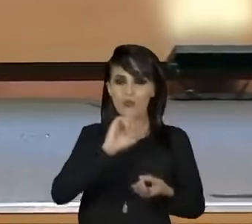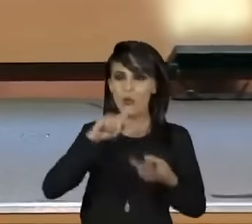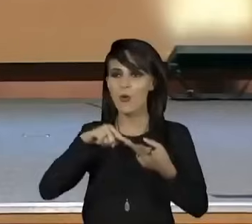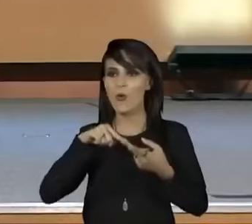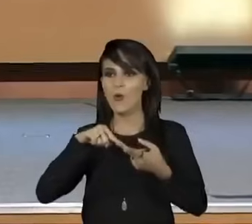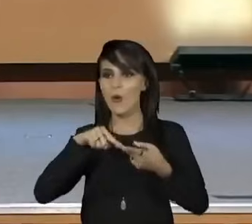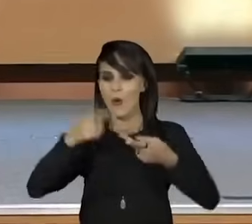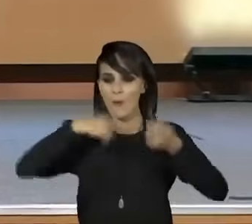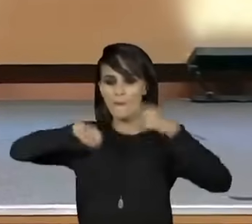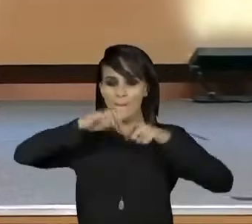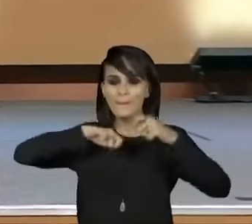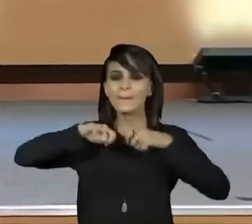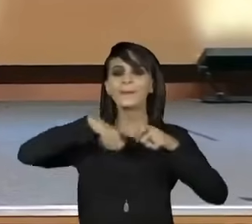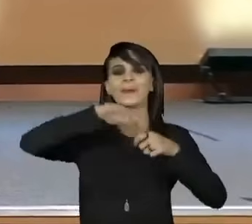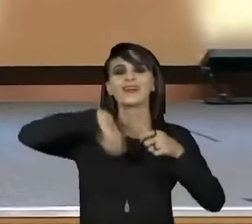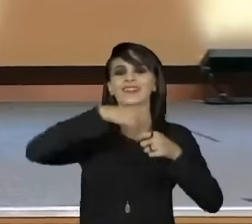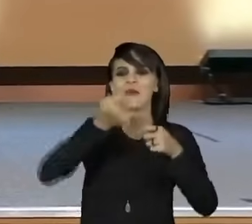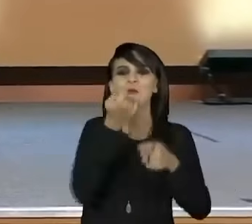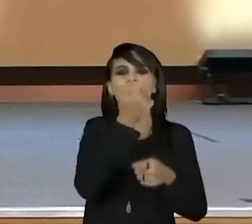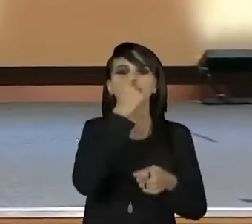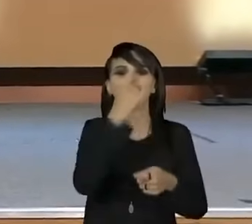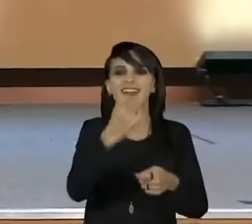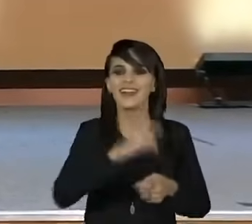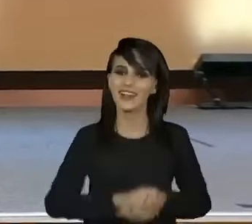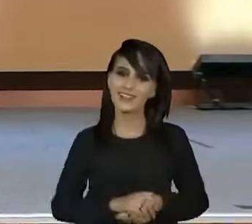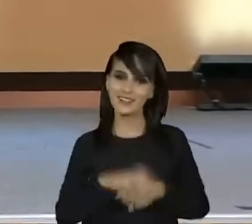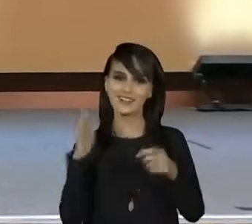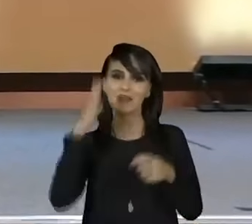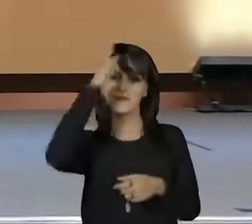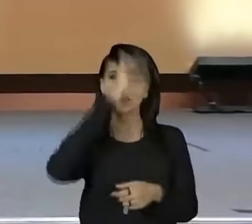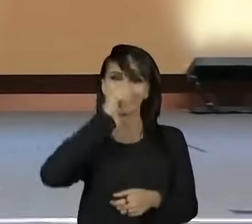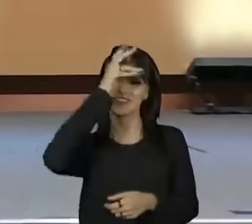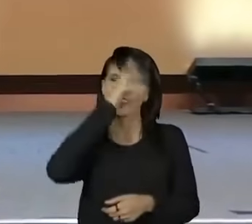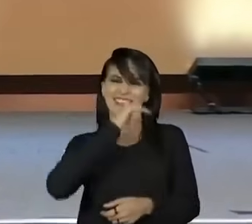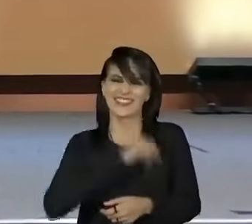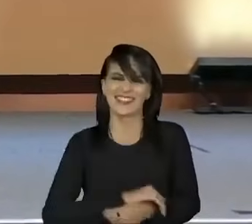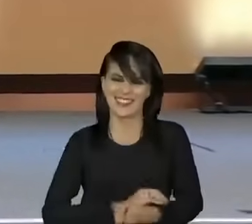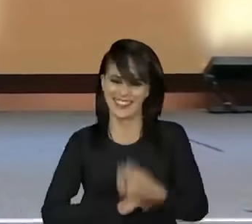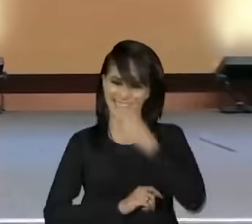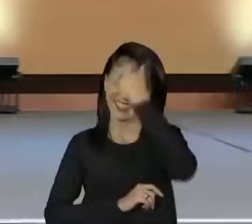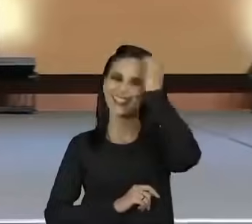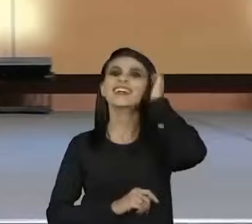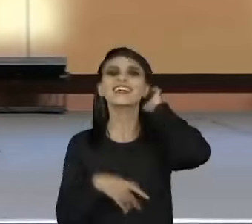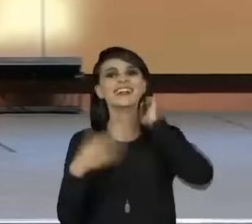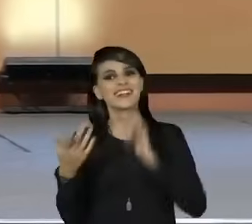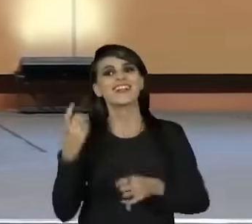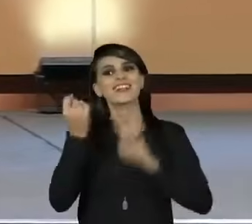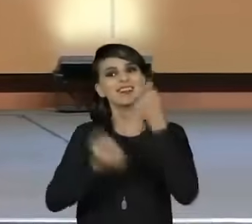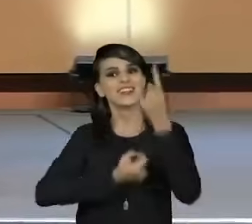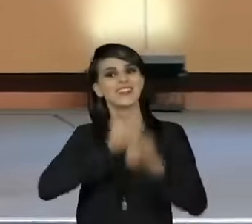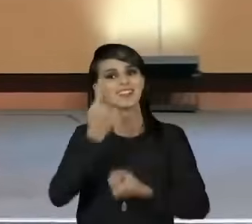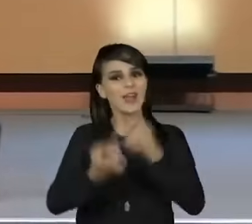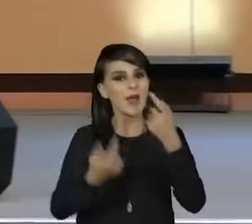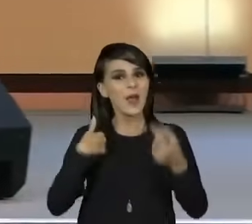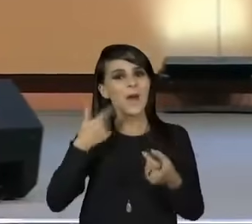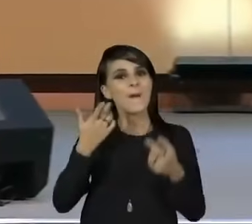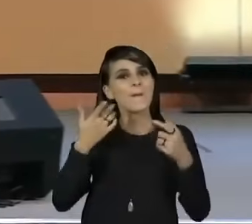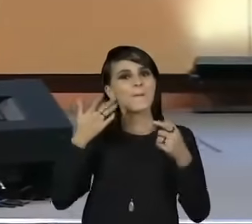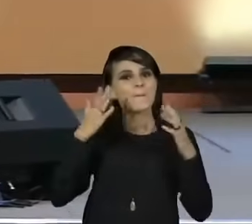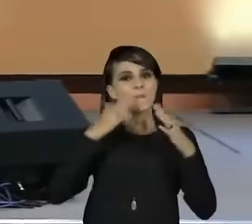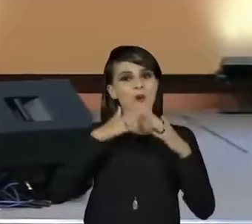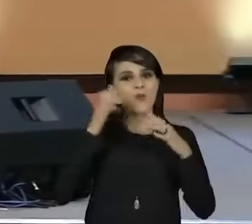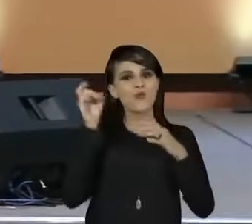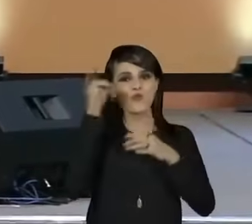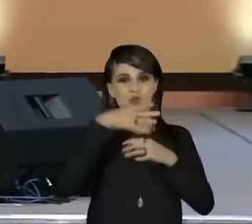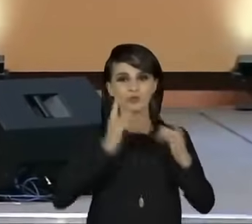gros estragada frango rapaz De vez em quando eu moro no último condomínio do